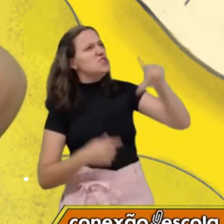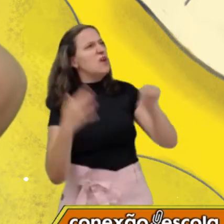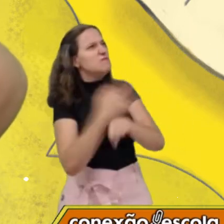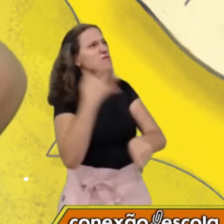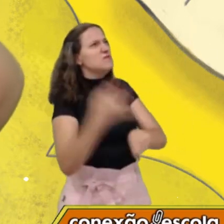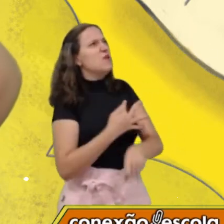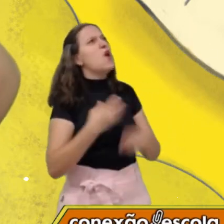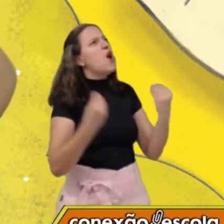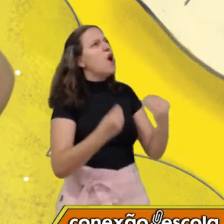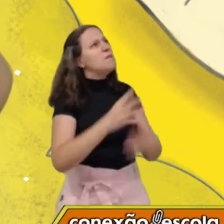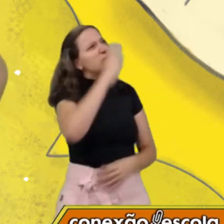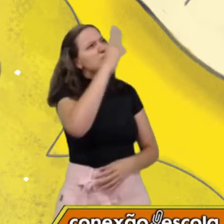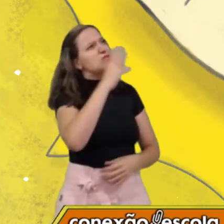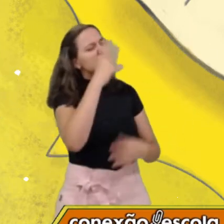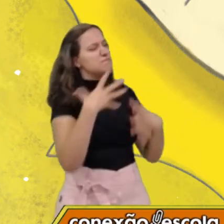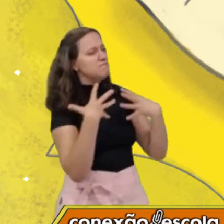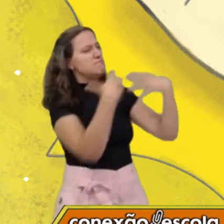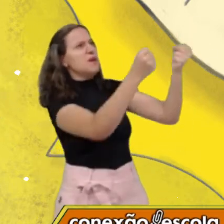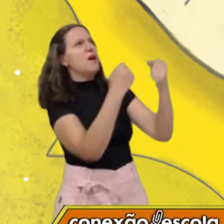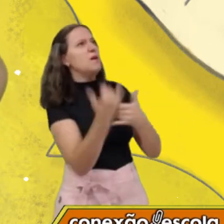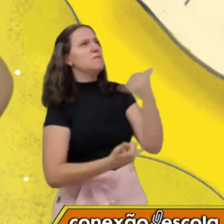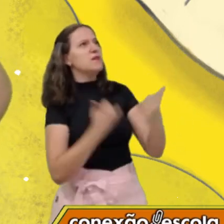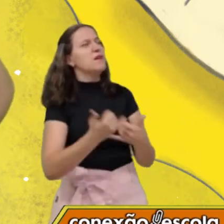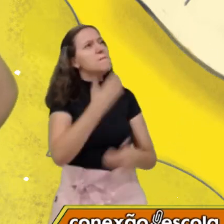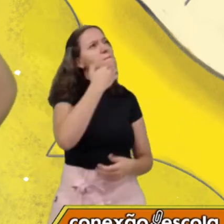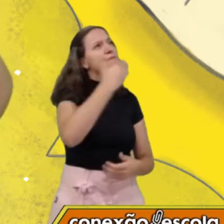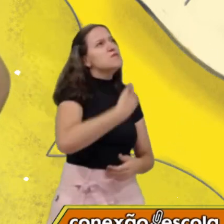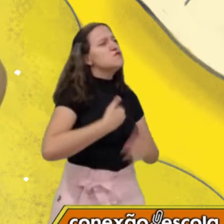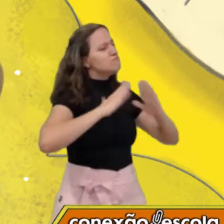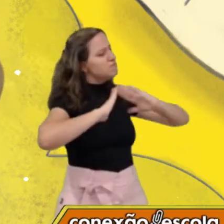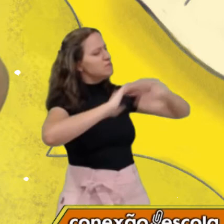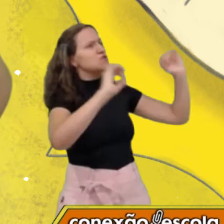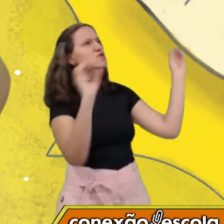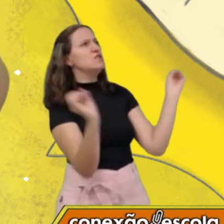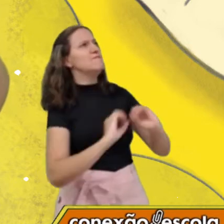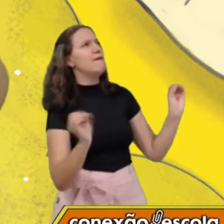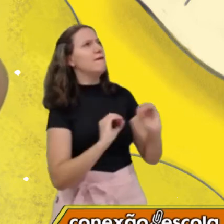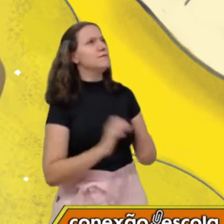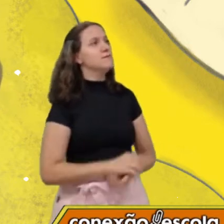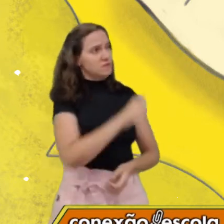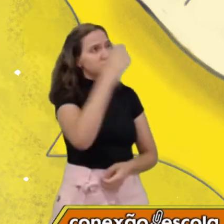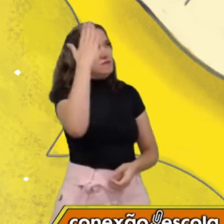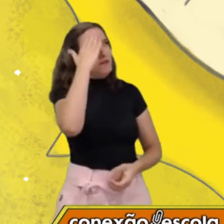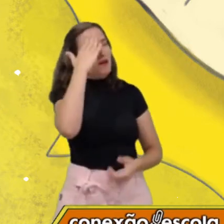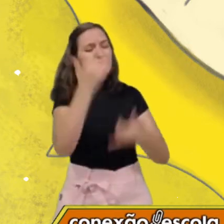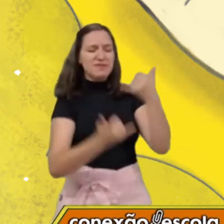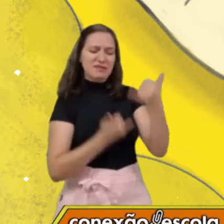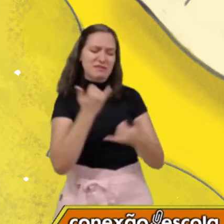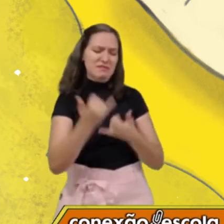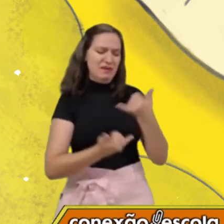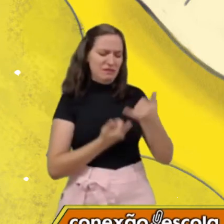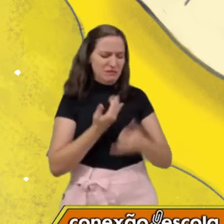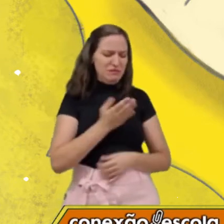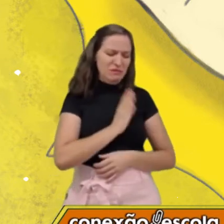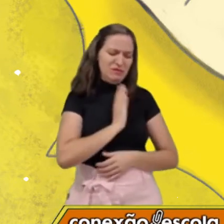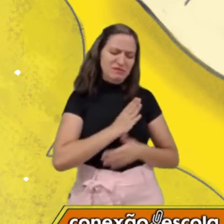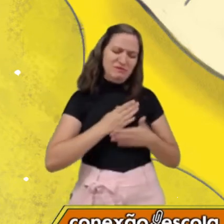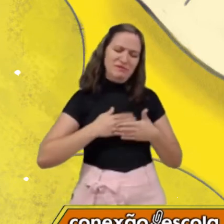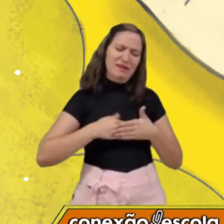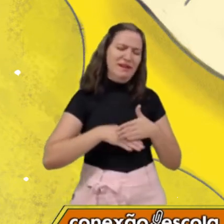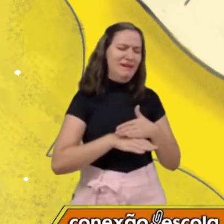danadinho pegou meus brinquedinhos sem pedir permissão você não sabe que esses brinquedos mora no meu